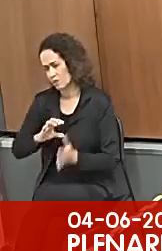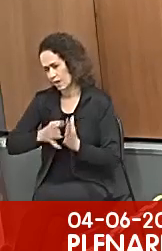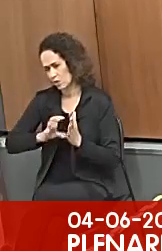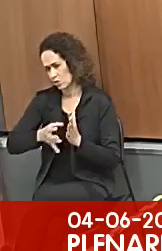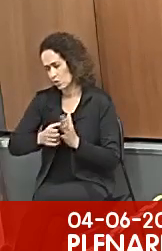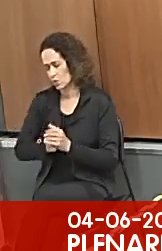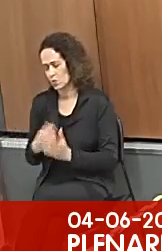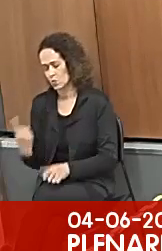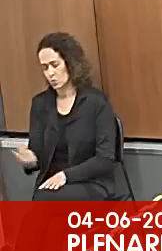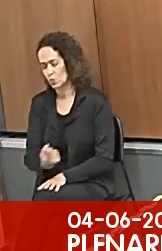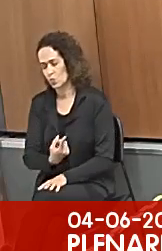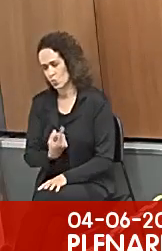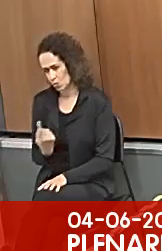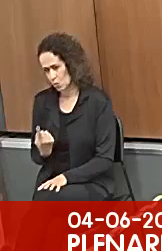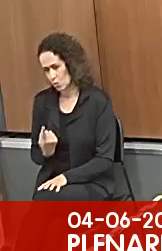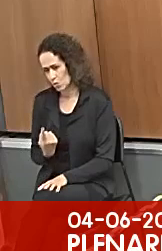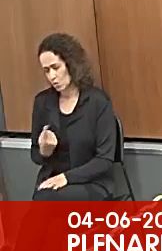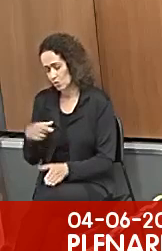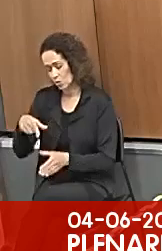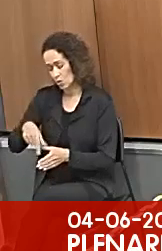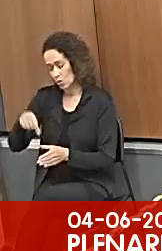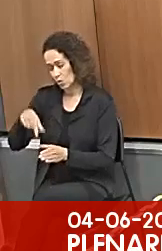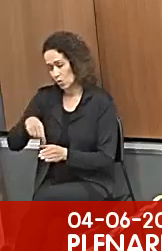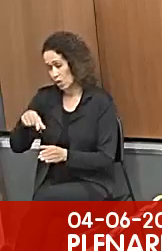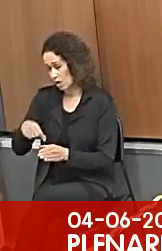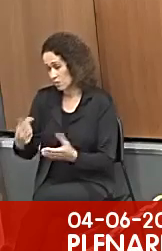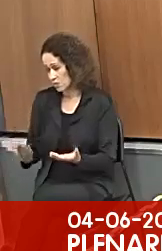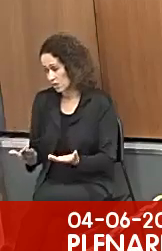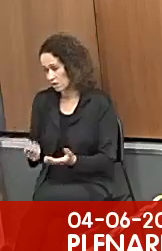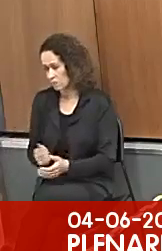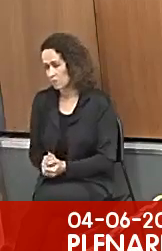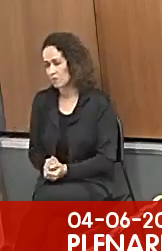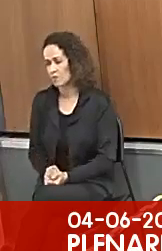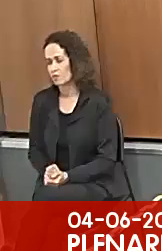causa da defesa dos direitos da pessoa com deficiência.